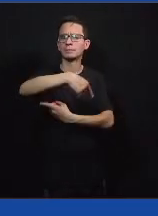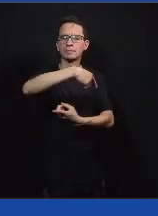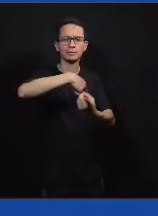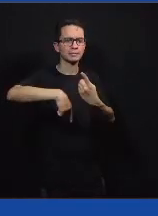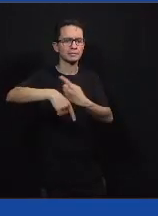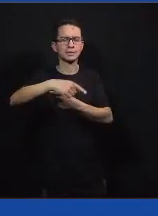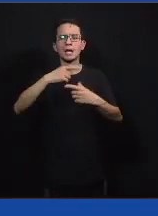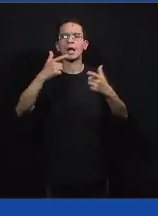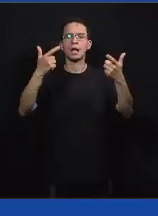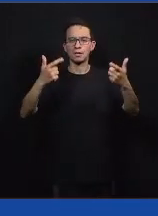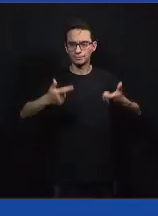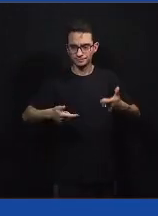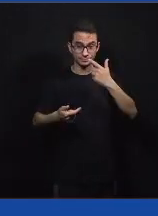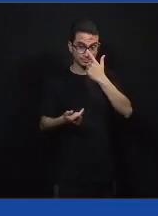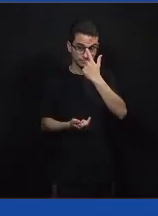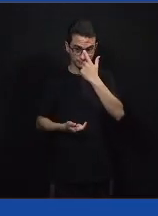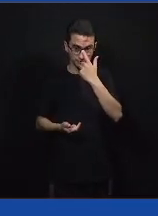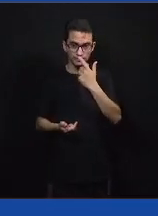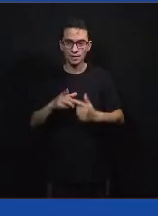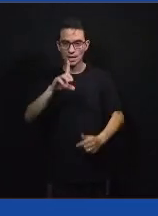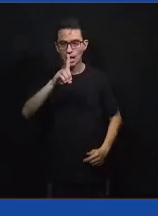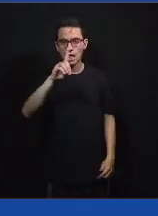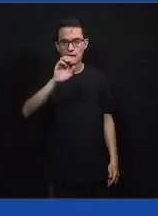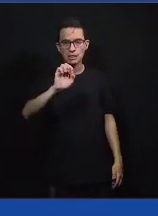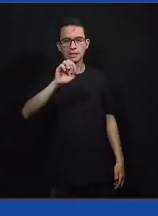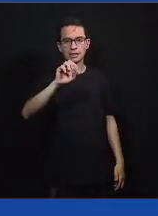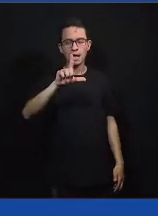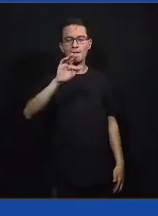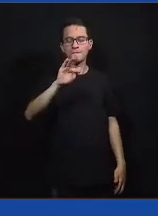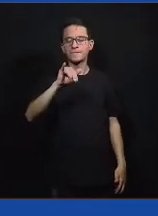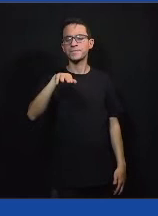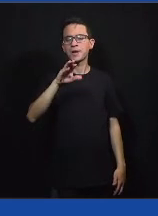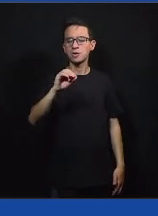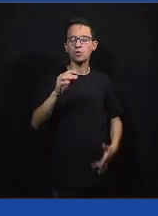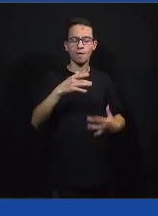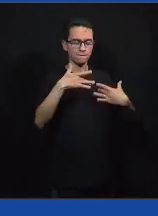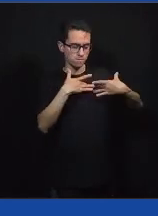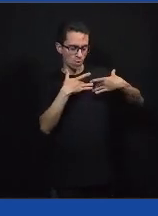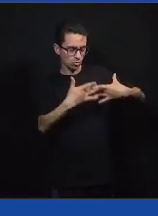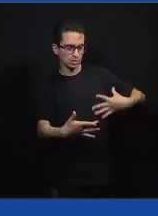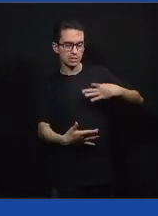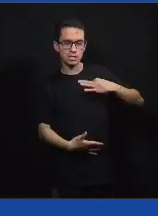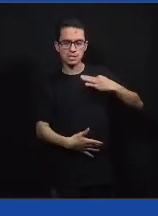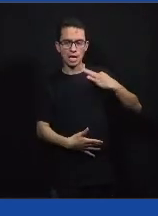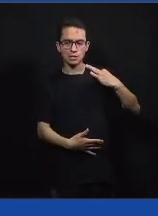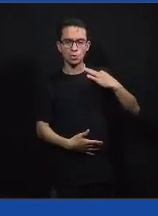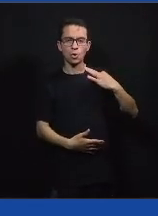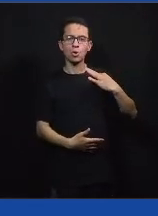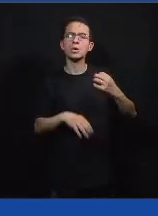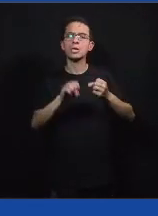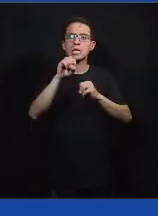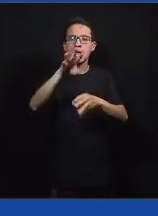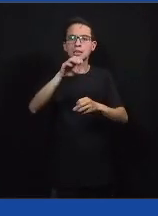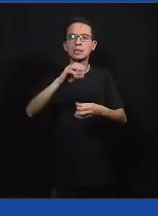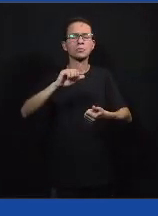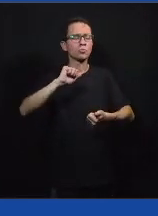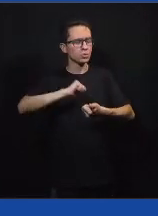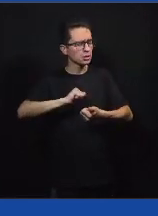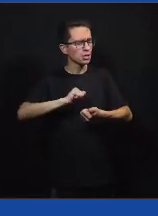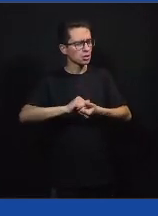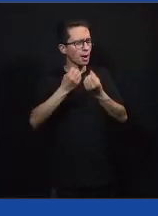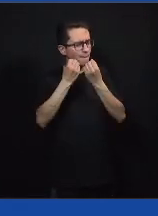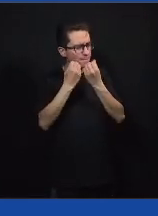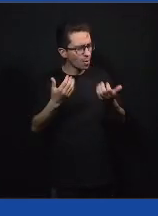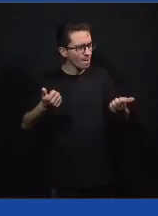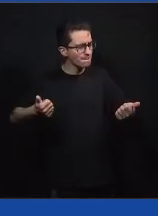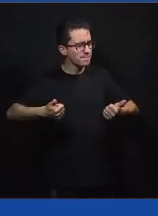aqui é o comentário do Paulo Delfino voluntários jovens Mais Educação de qualidade é a certeza que temos o Brasil é muito